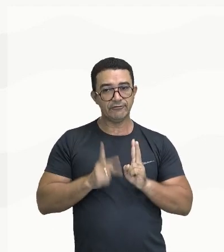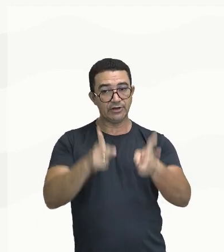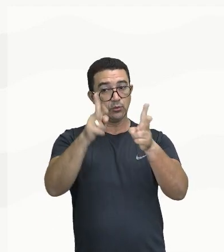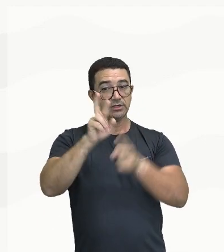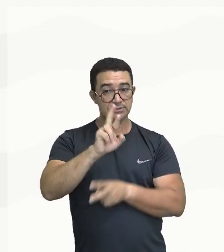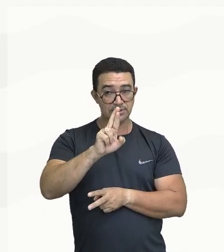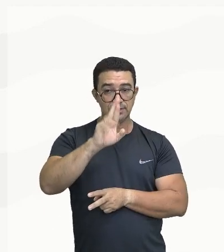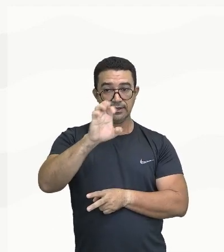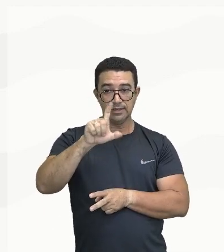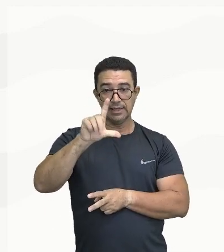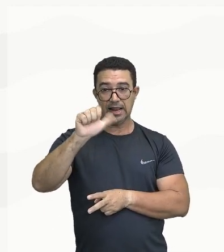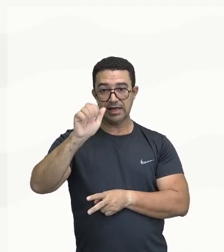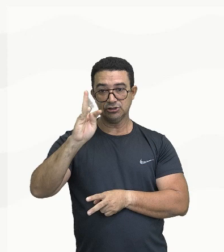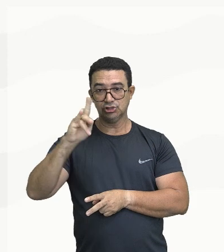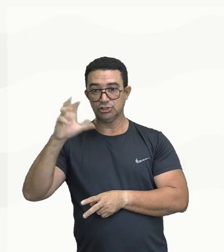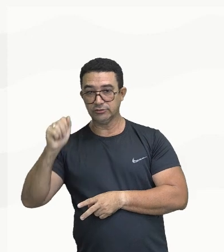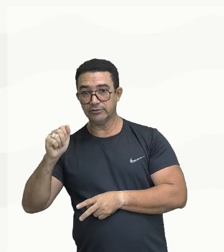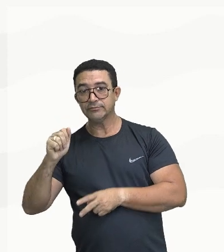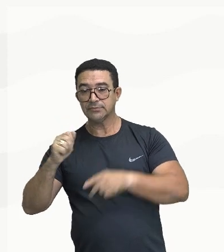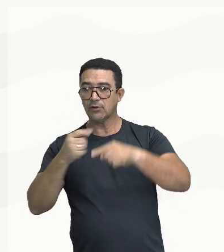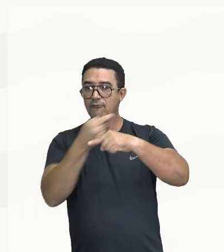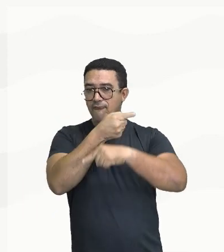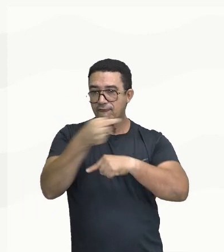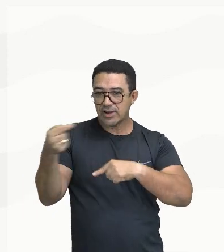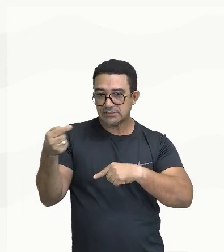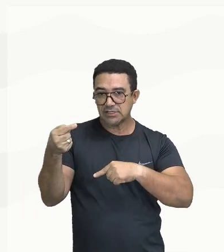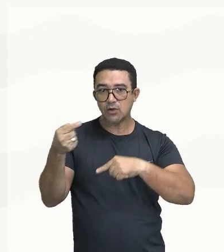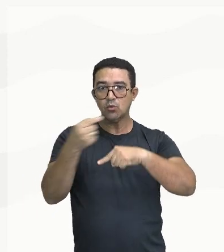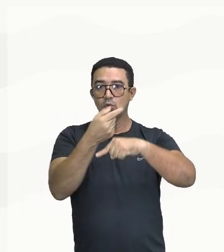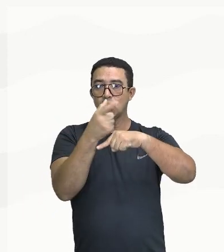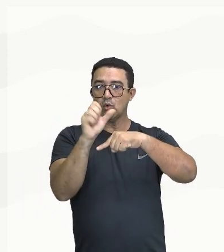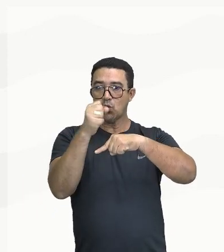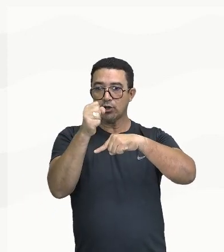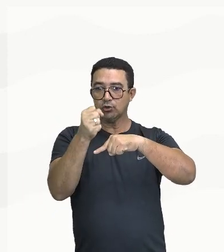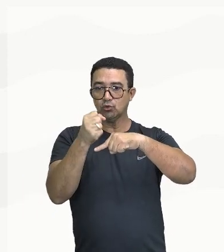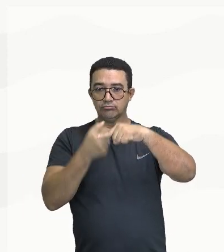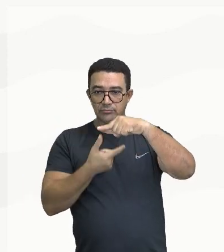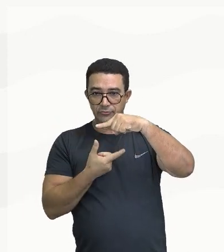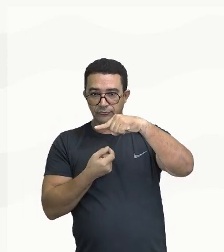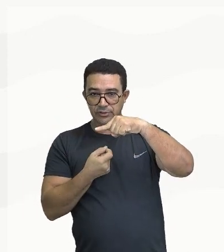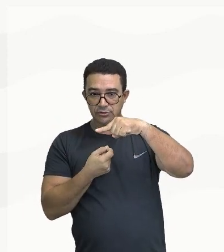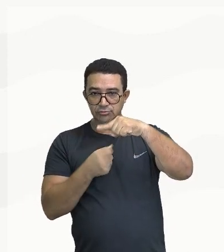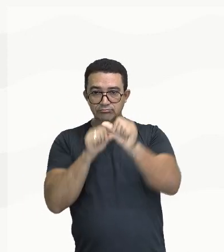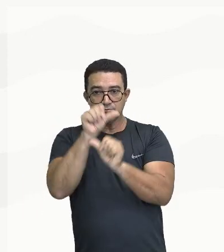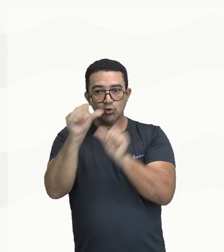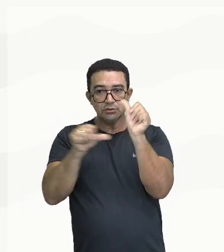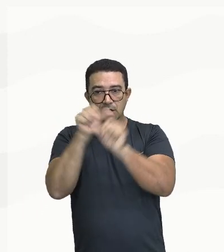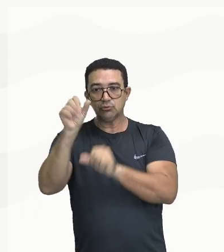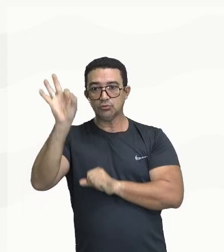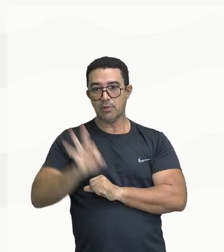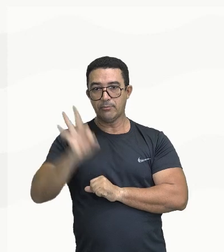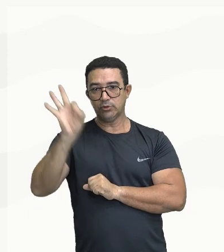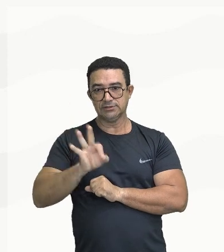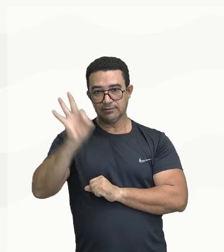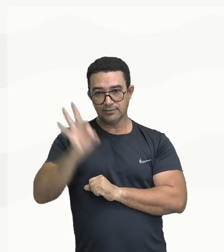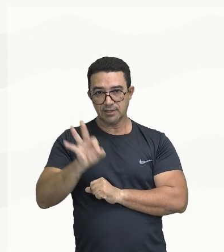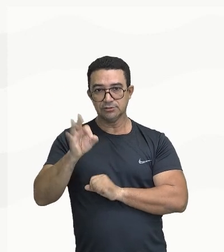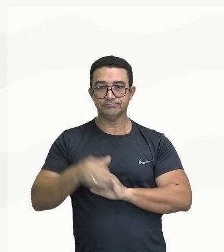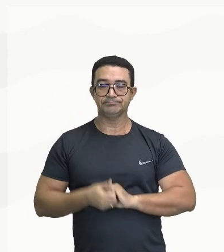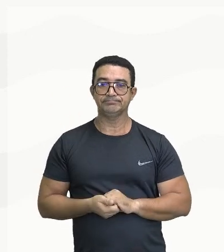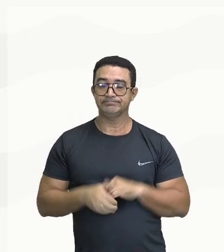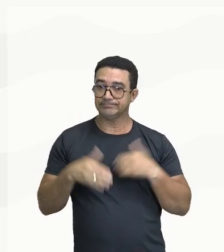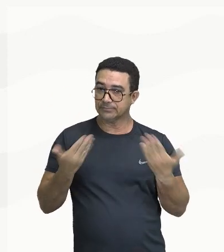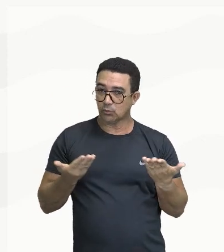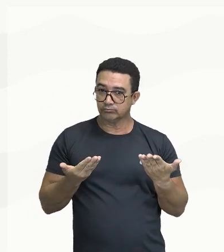que estava em forma de fração, 8 sobre 20, e transformamos em porcentagem. Para transformar